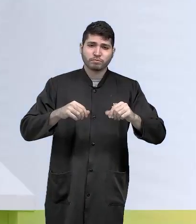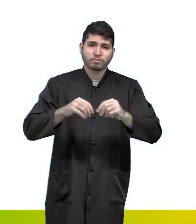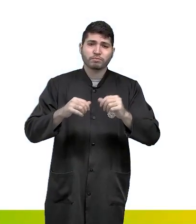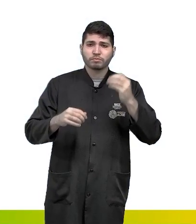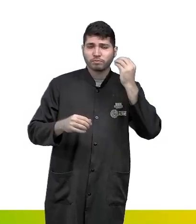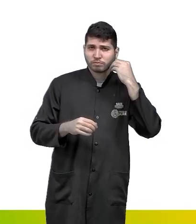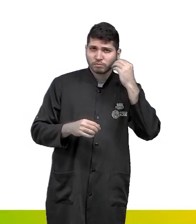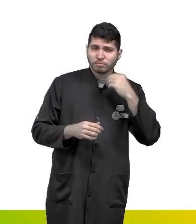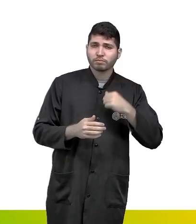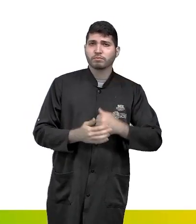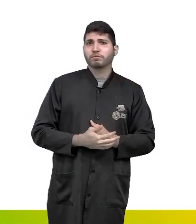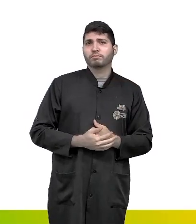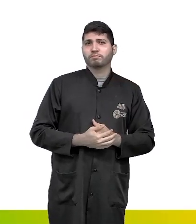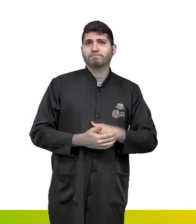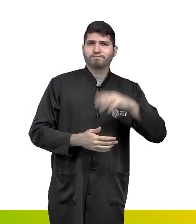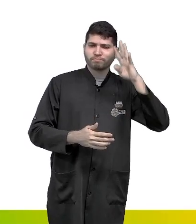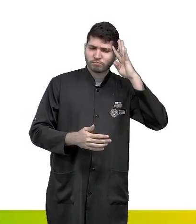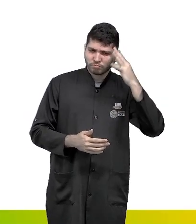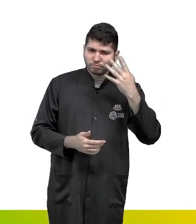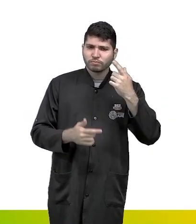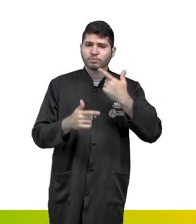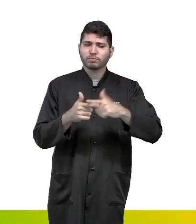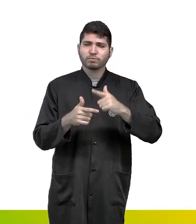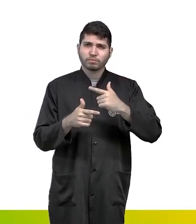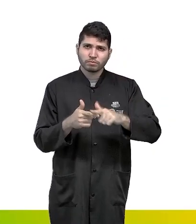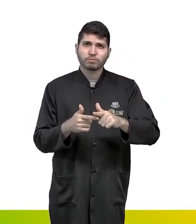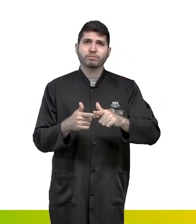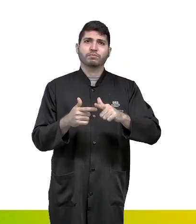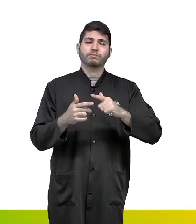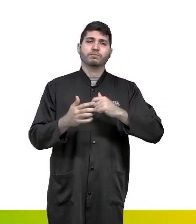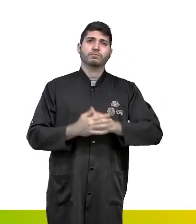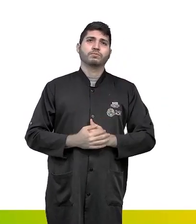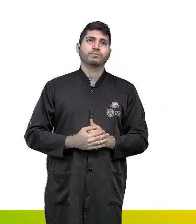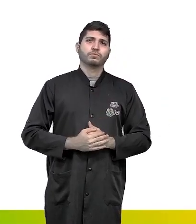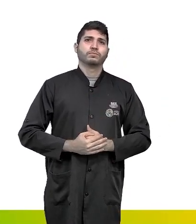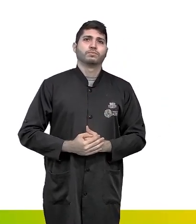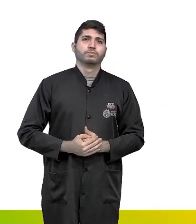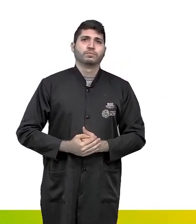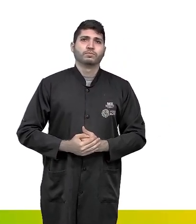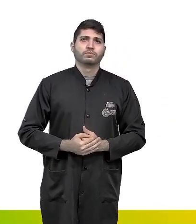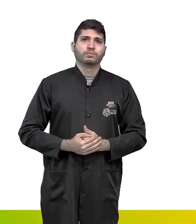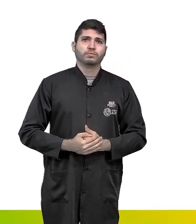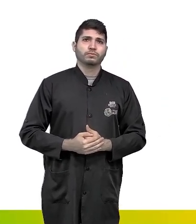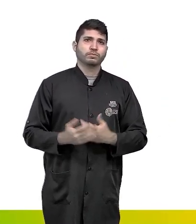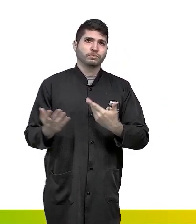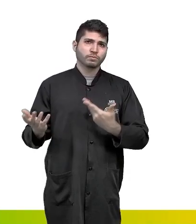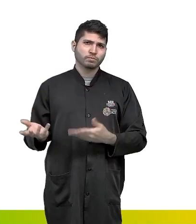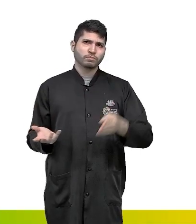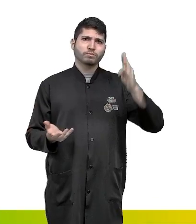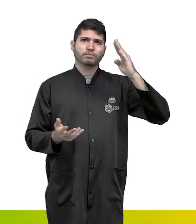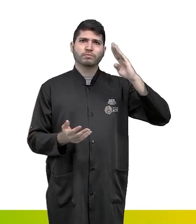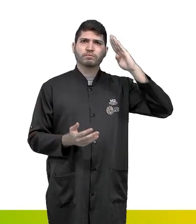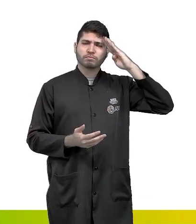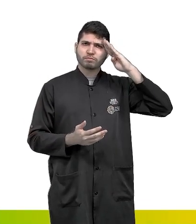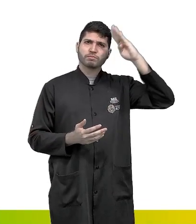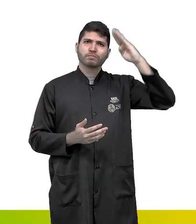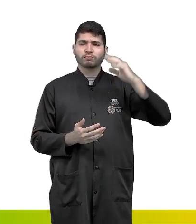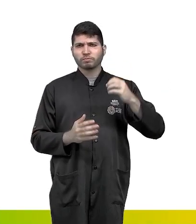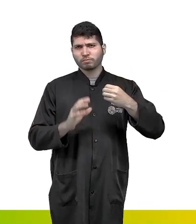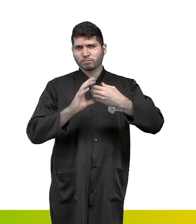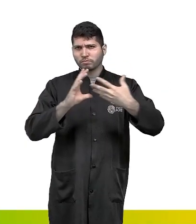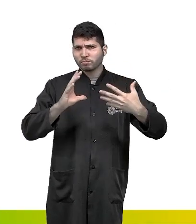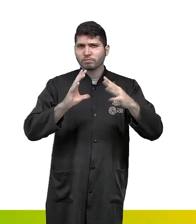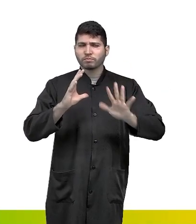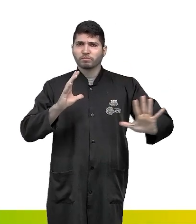solucionar esse problema dos conflitos com a terra para quem não tem terra. Então, essas são as principais características